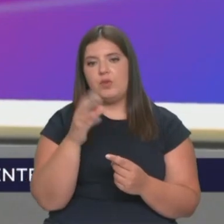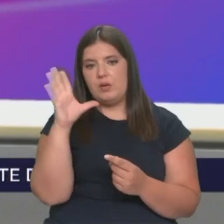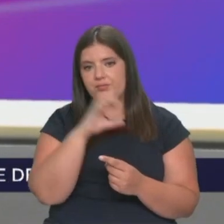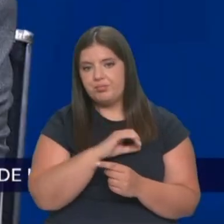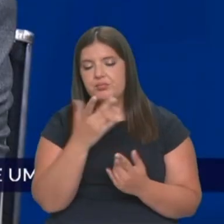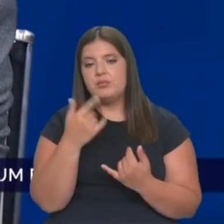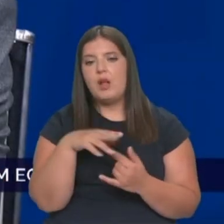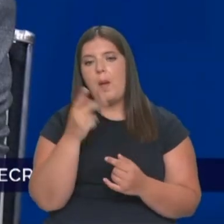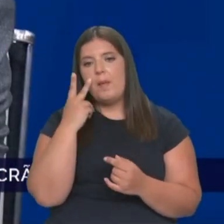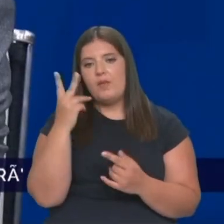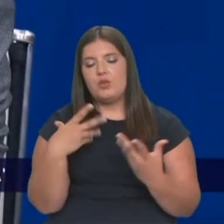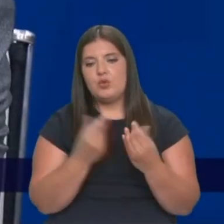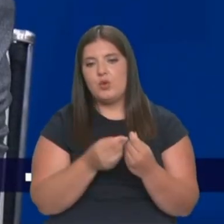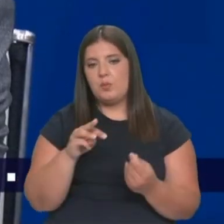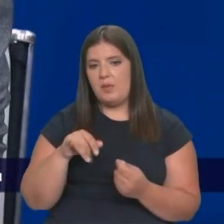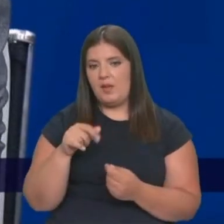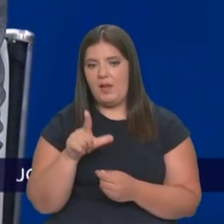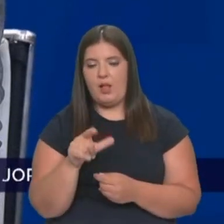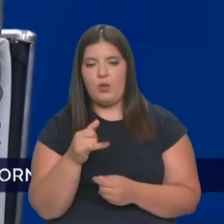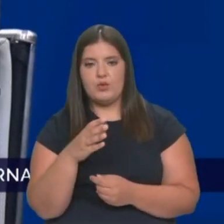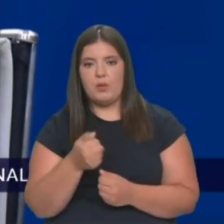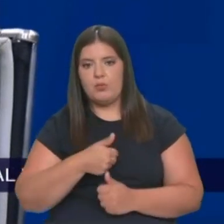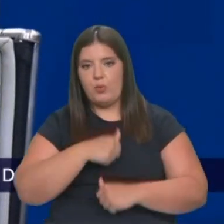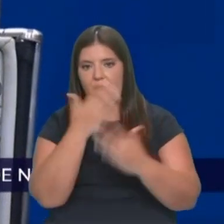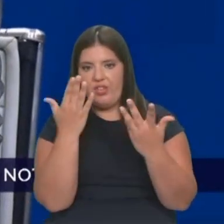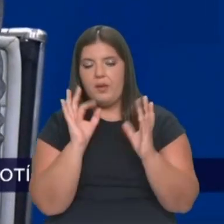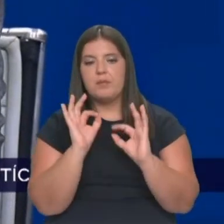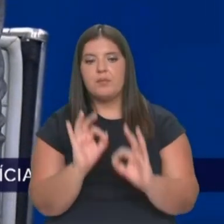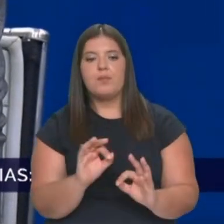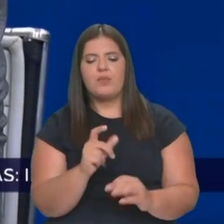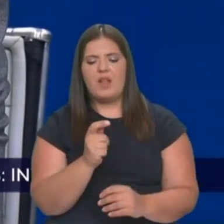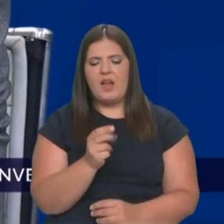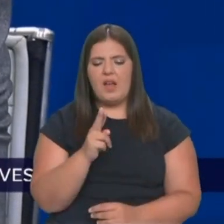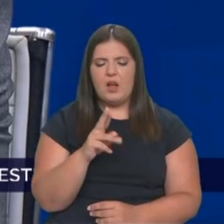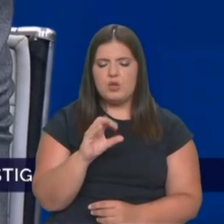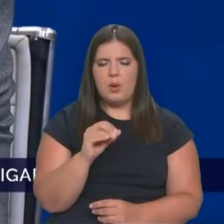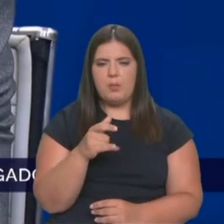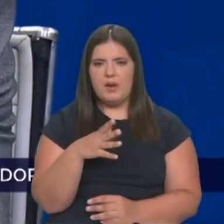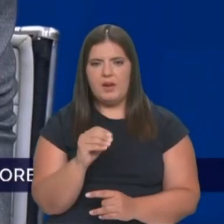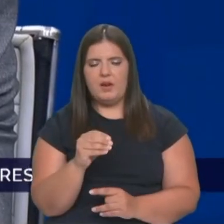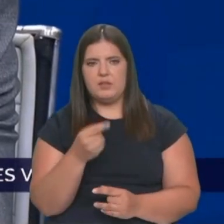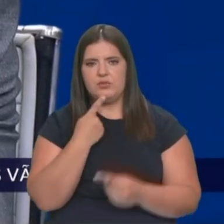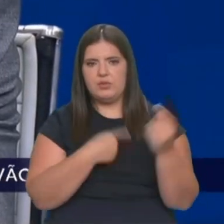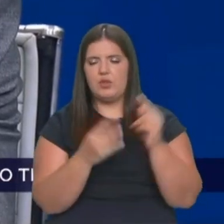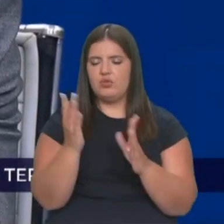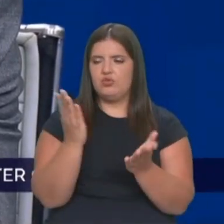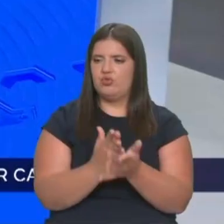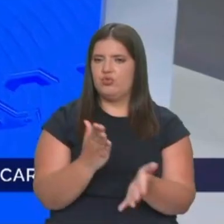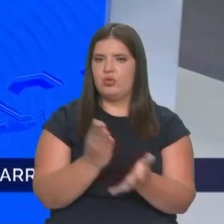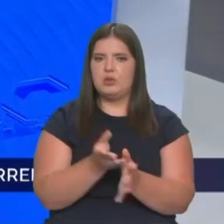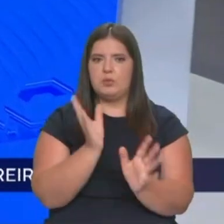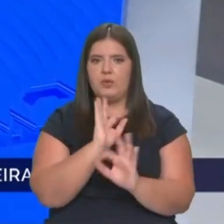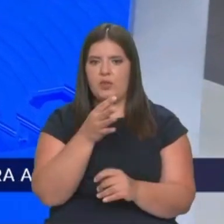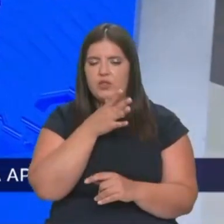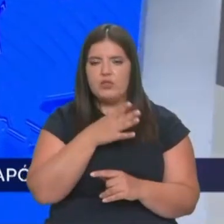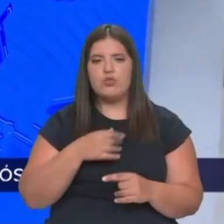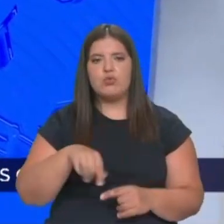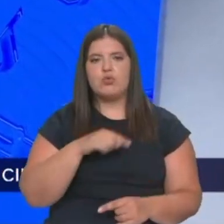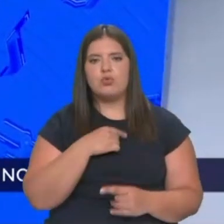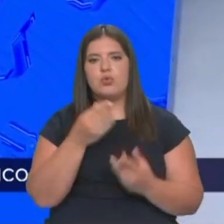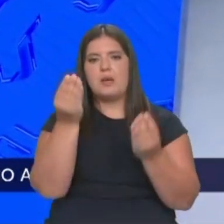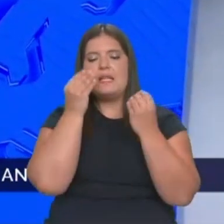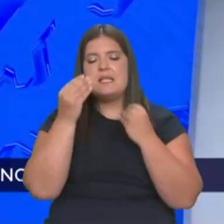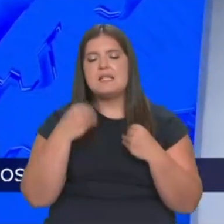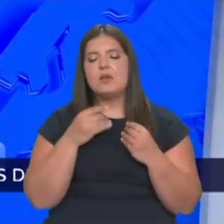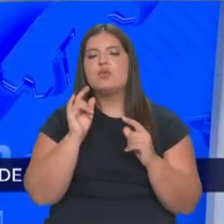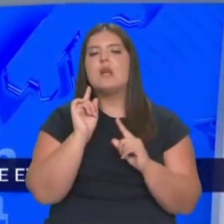uma viagem com o Miguel Gonçalves. Olá, Miguel, bom dia. Bom dia. Os exoplanetas bizarros são ótimas escolas, dizes-nos tu. O que é que nos ensinam